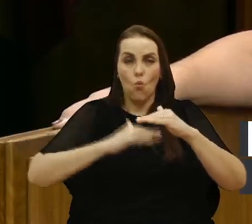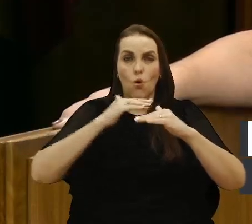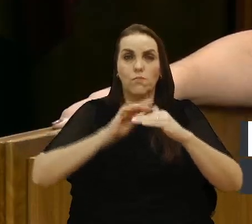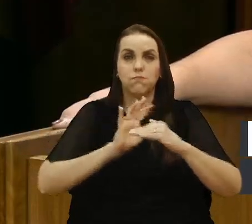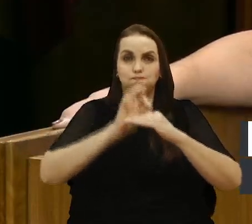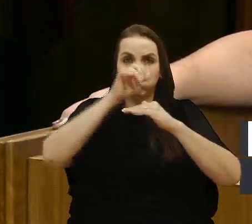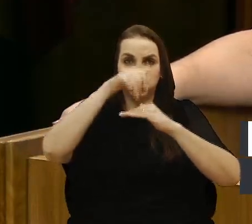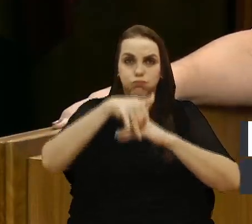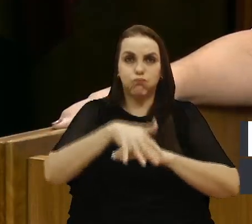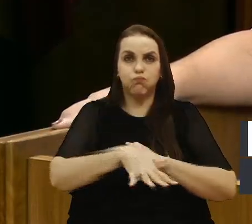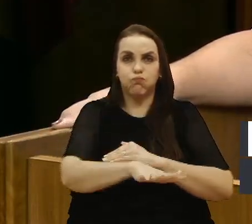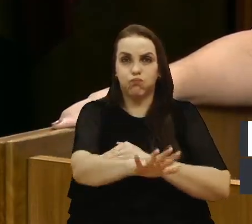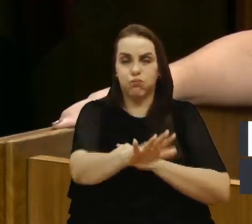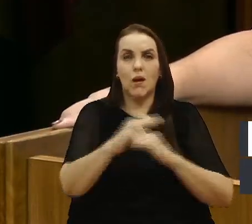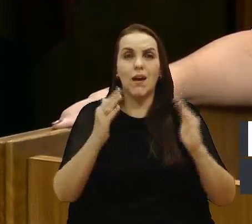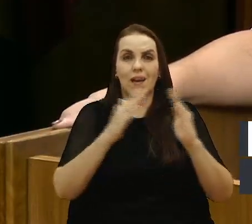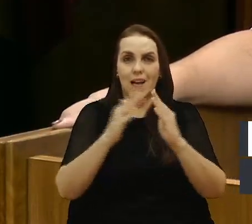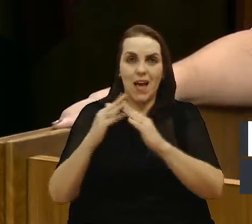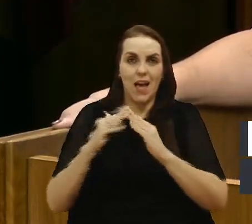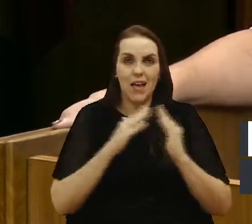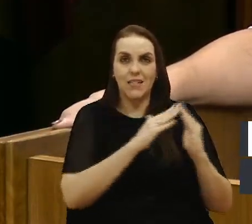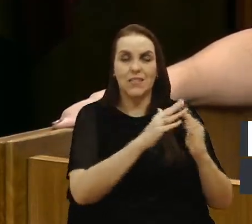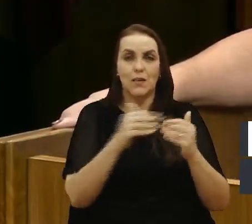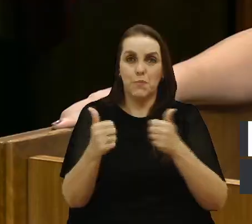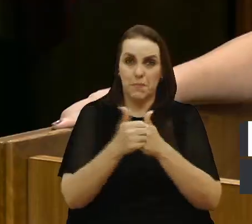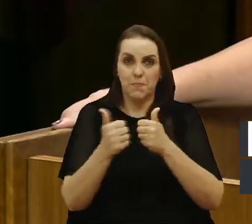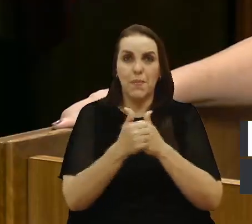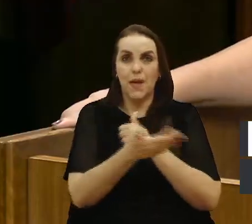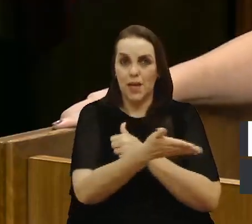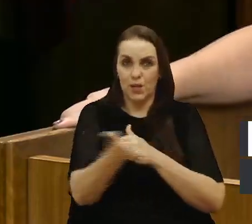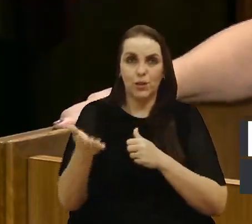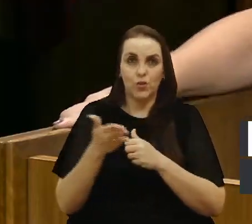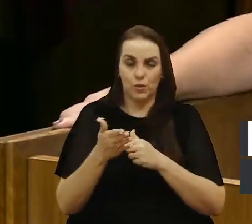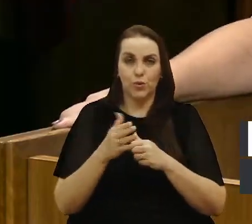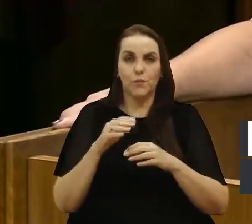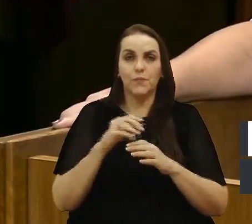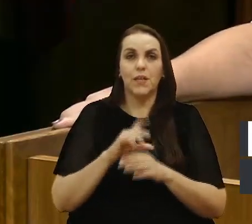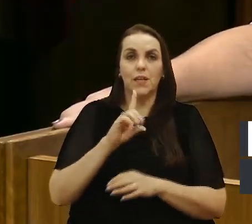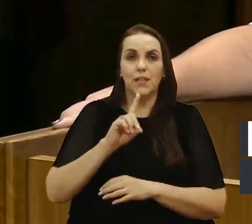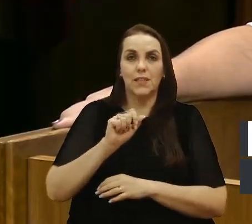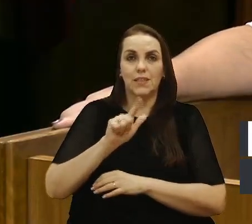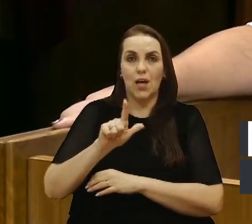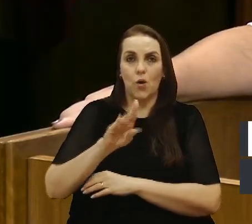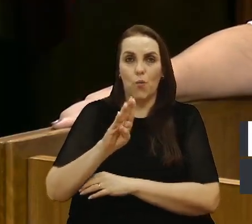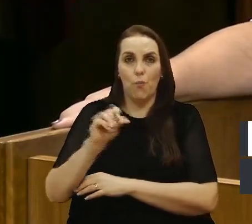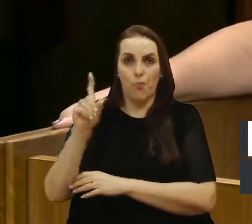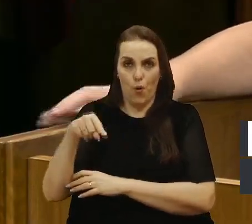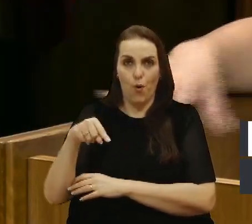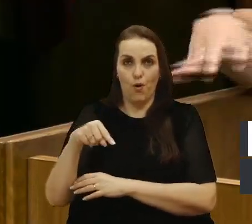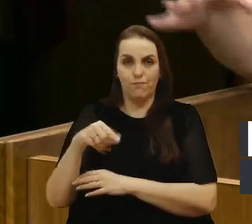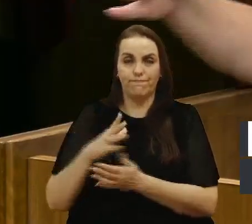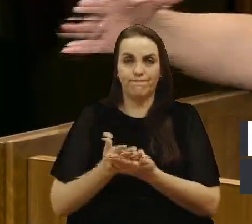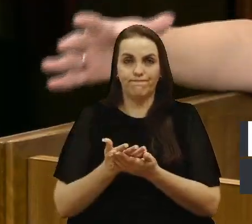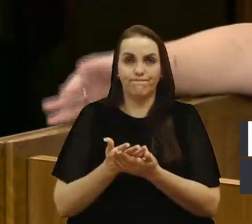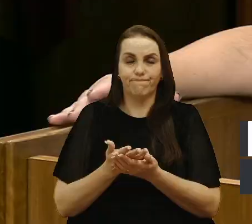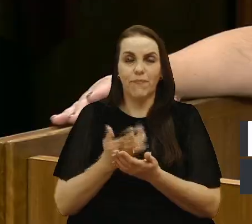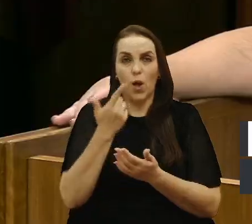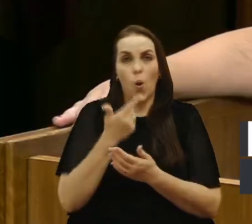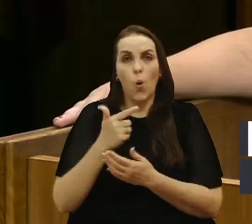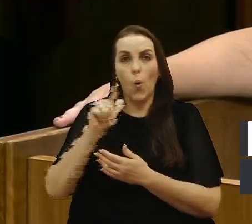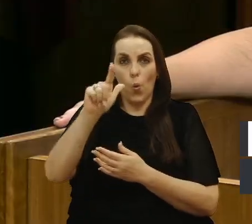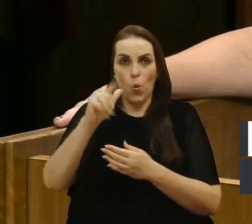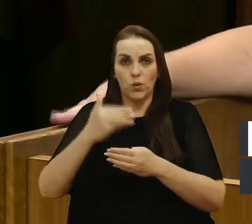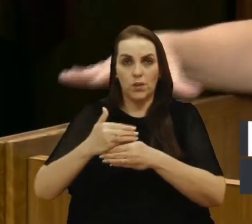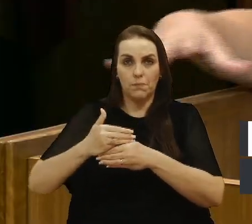transbordou, alagando muitas casas ao redor da represa da Ubó. A gente, que nem as outras